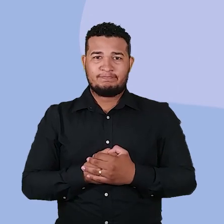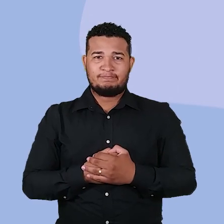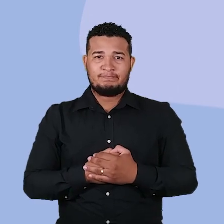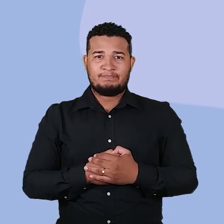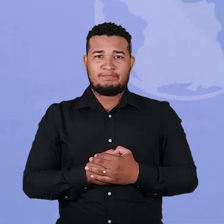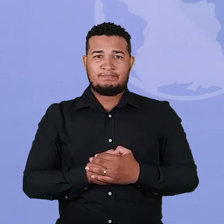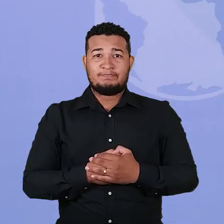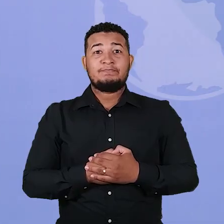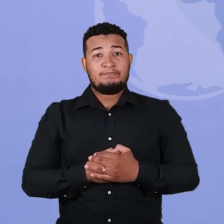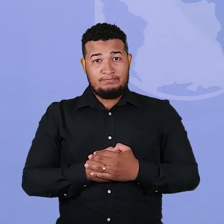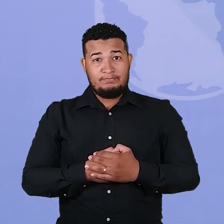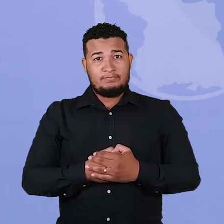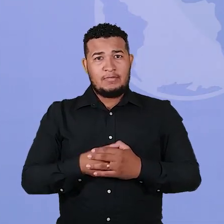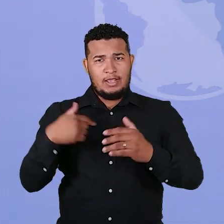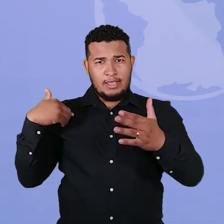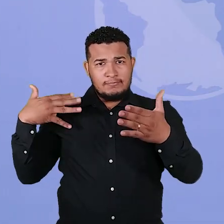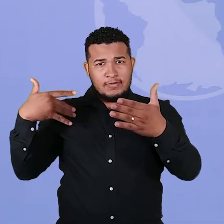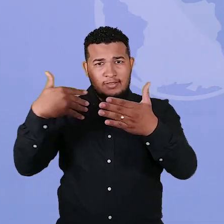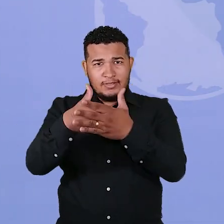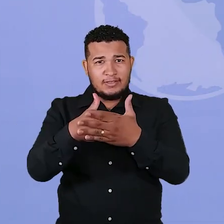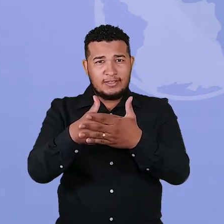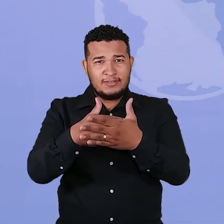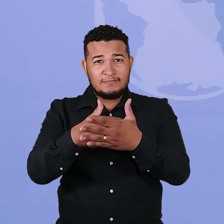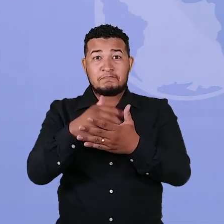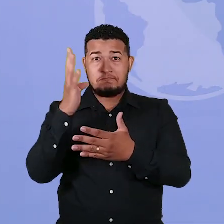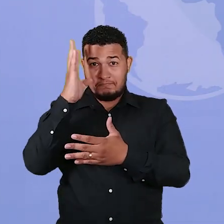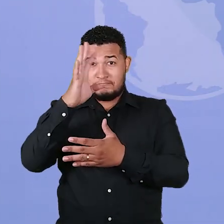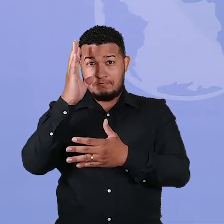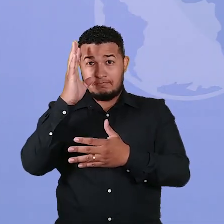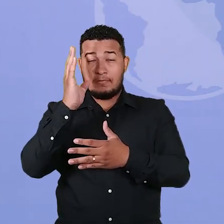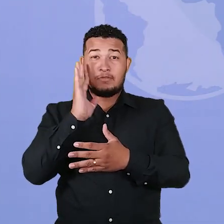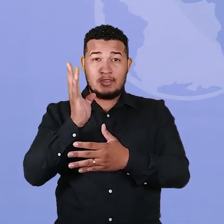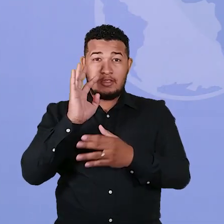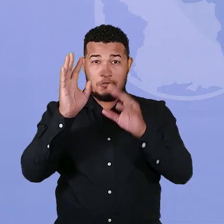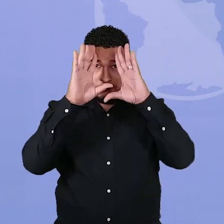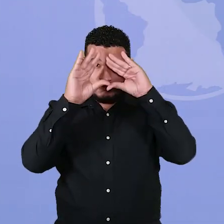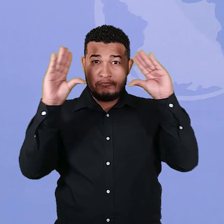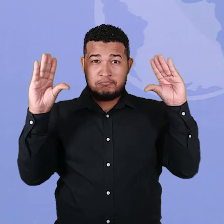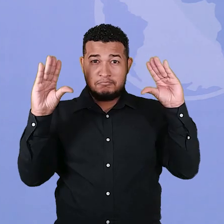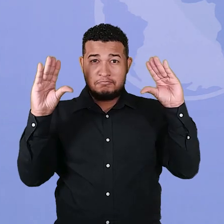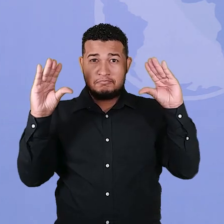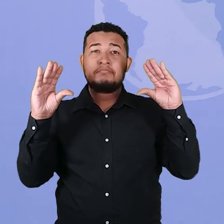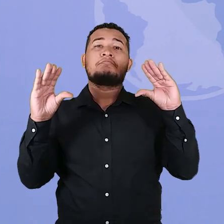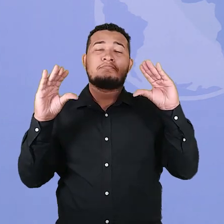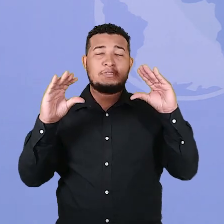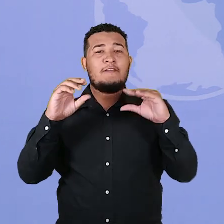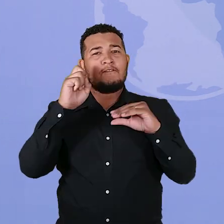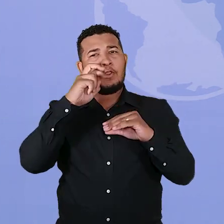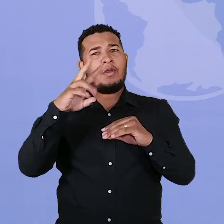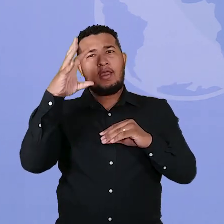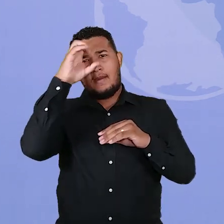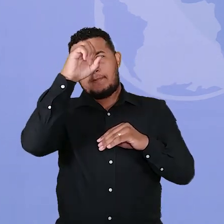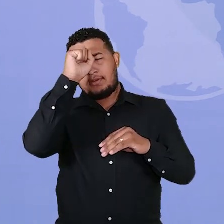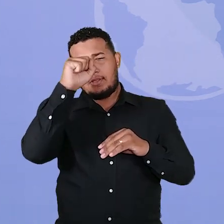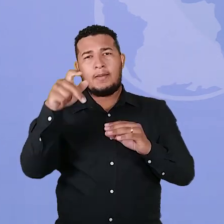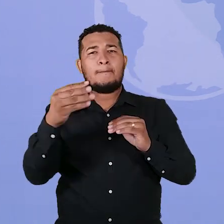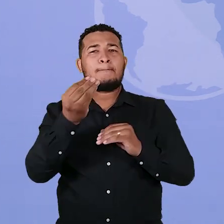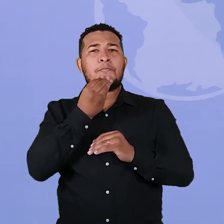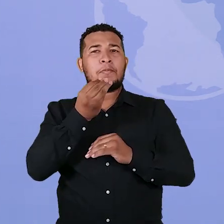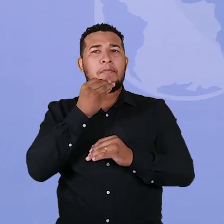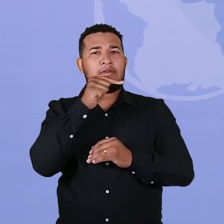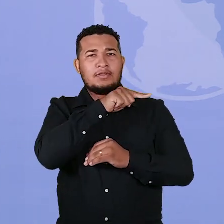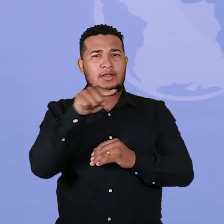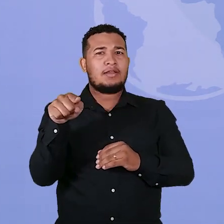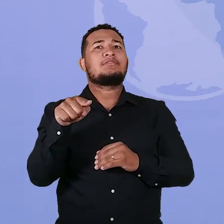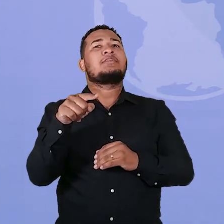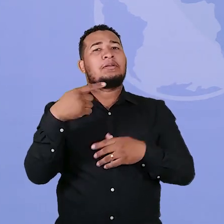cento e aí e até aqui tá tranquilo tudo bem é você já viu que